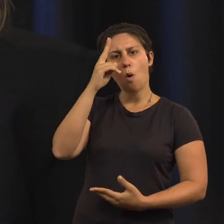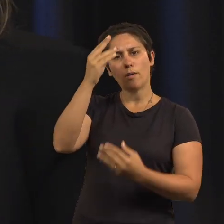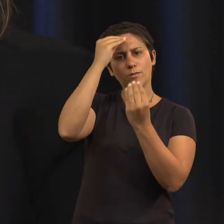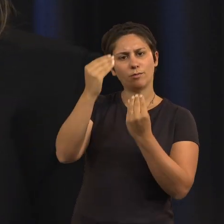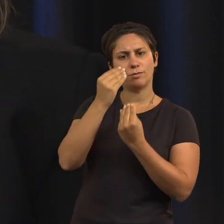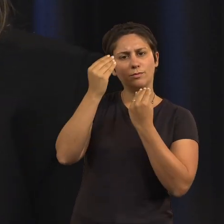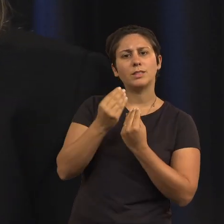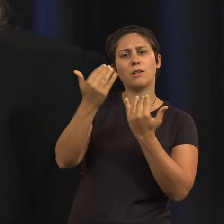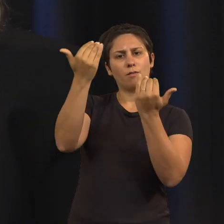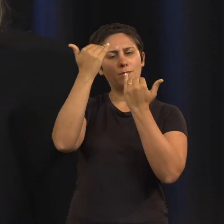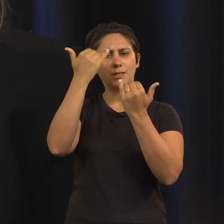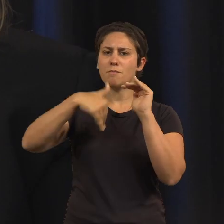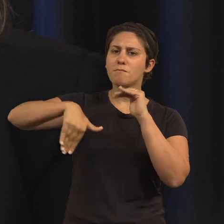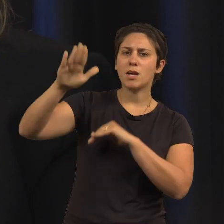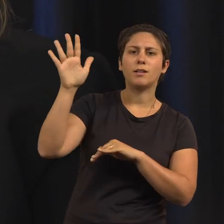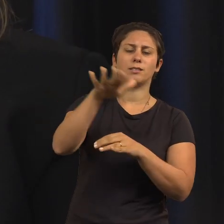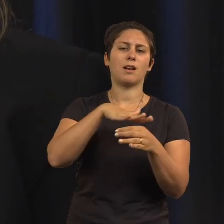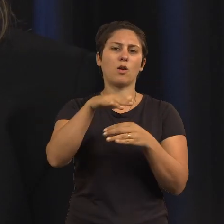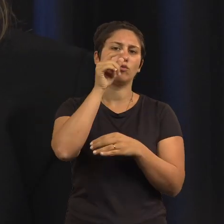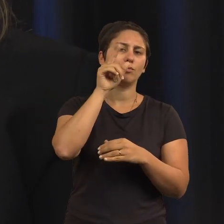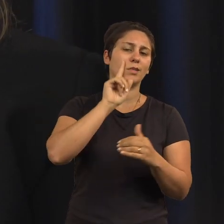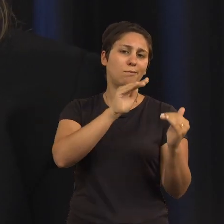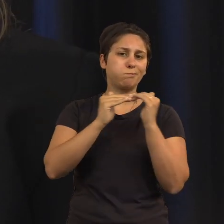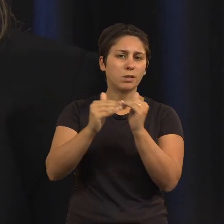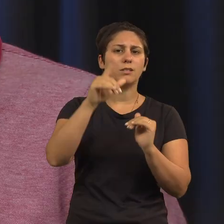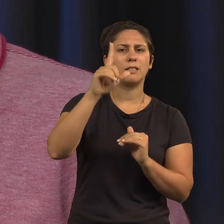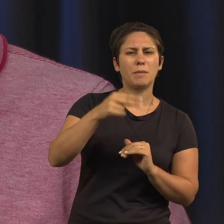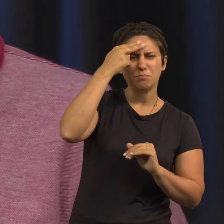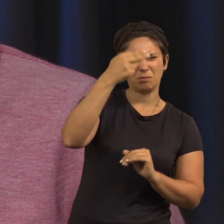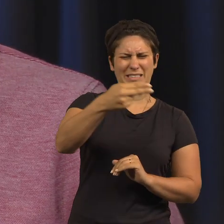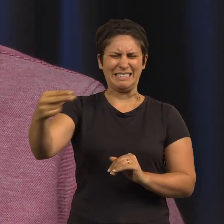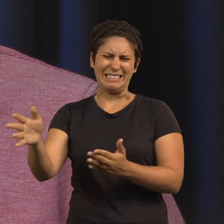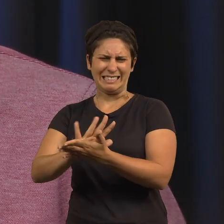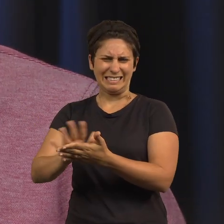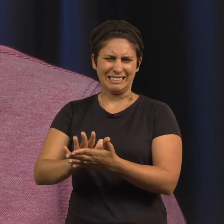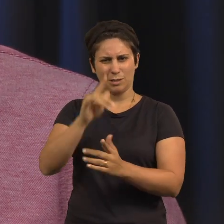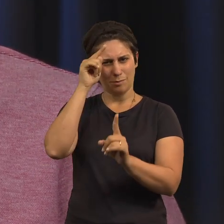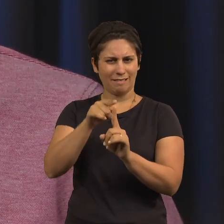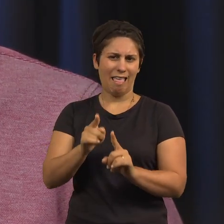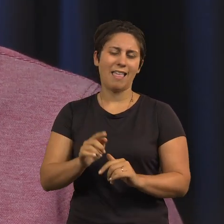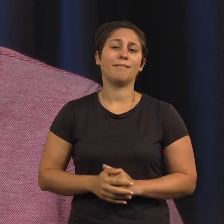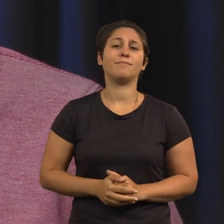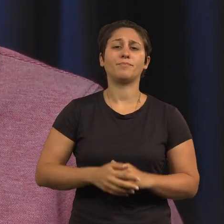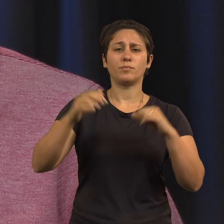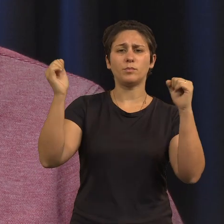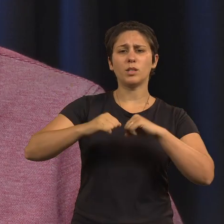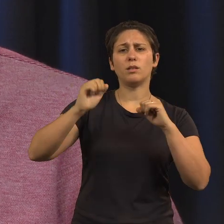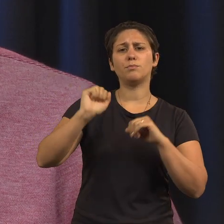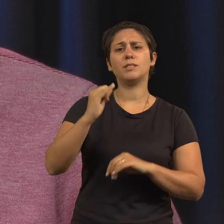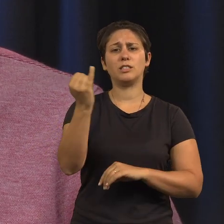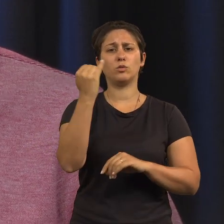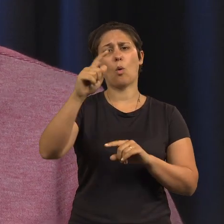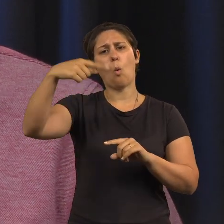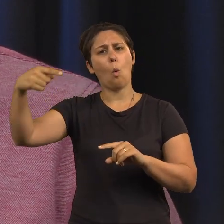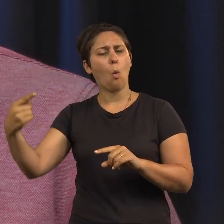sobre a área da igualdade de género e sobre como combater os estereótipos. Um protocolo feito com outras instituições também corresponde àquilo que é a